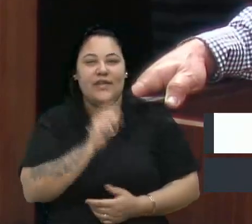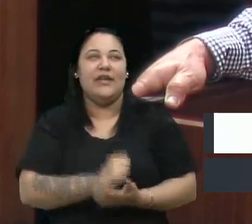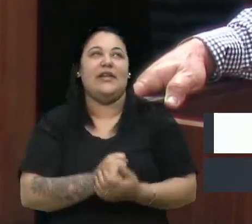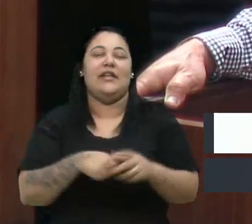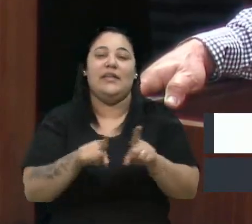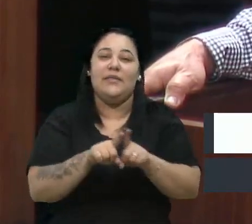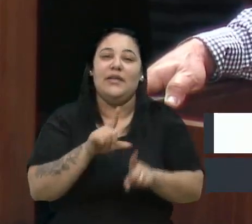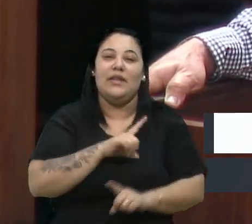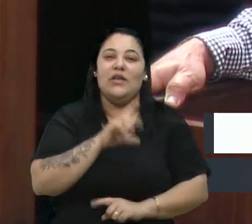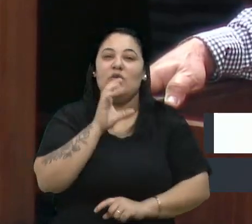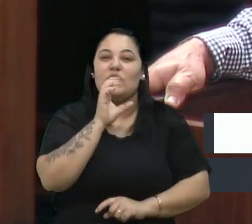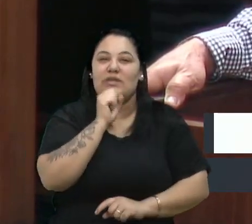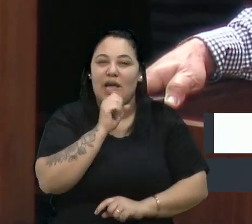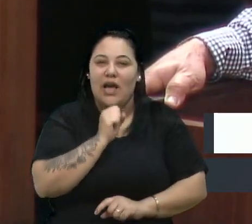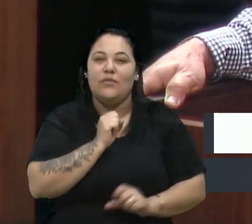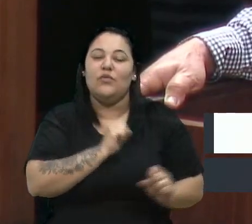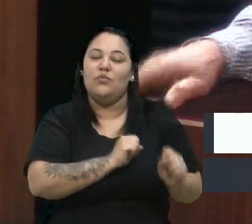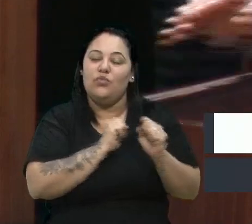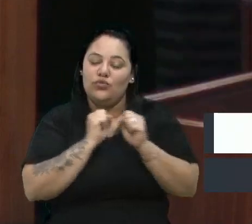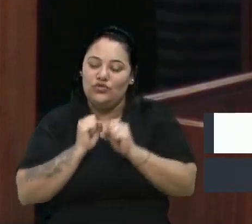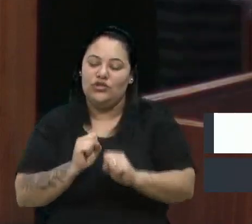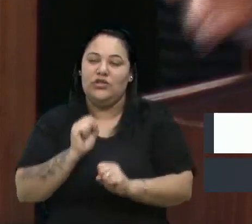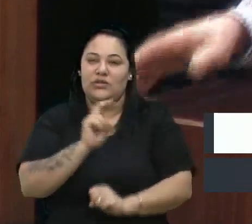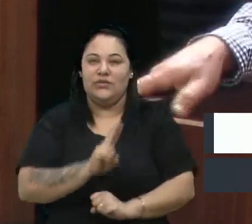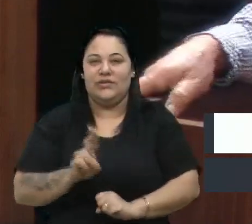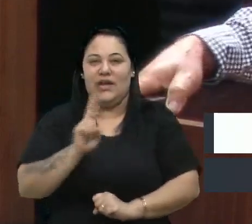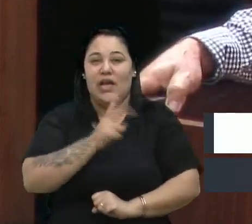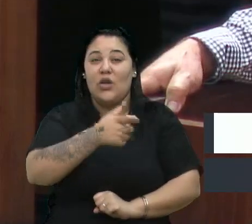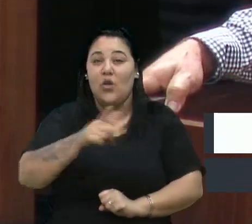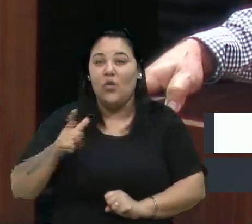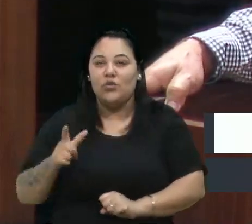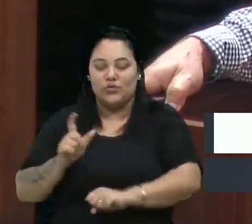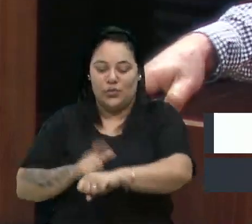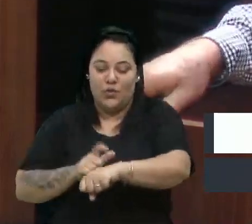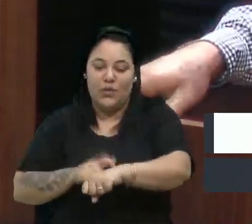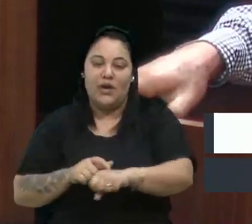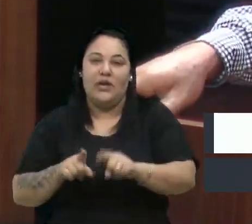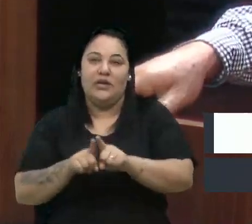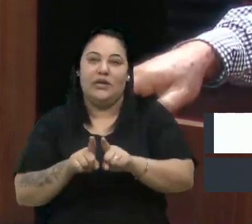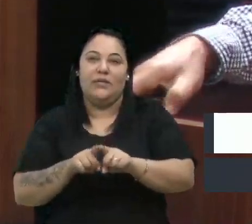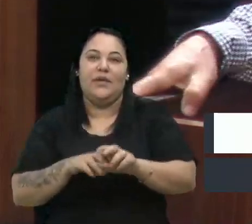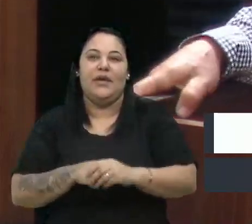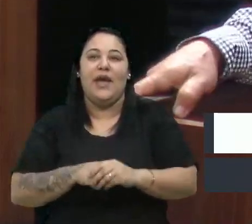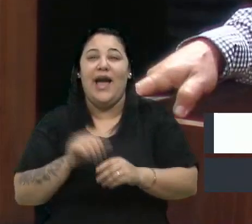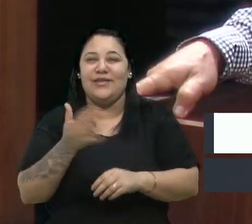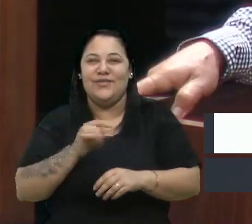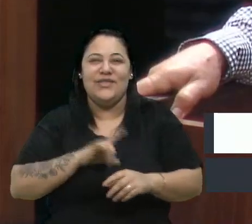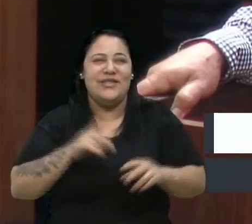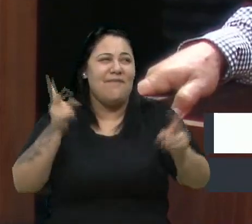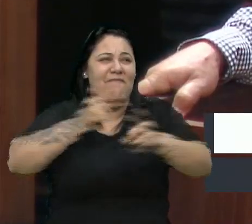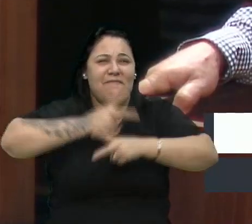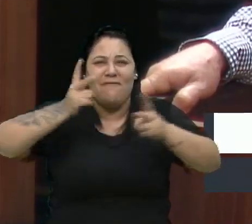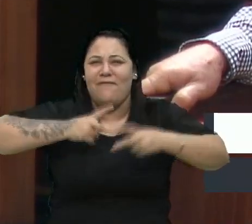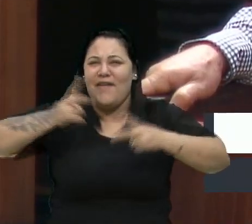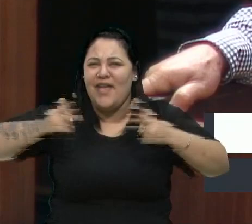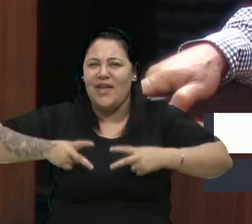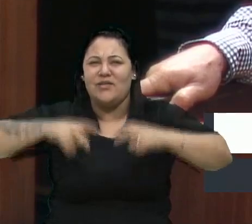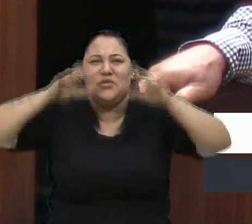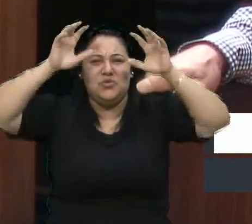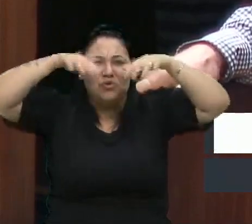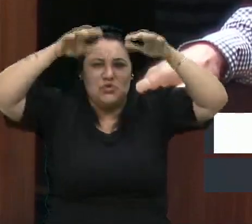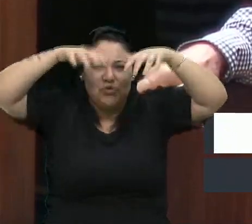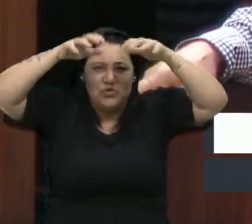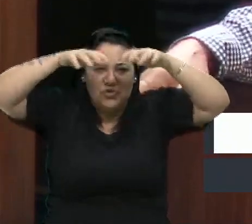os orgânicos, poderiam usufruir em outras situações de evento ali que a gente já viu, enfim,